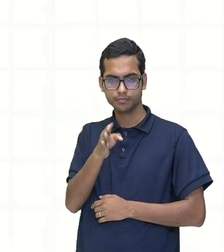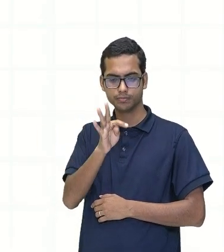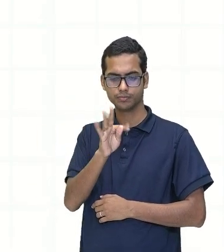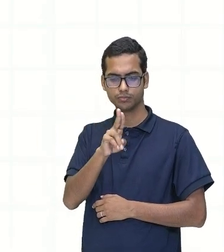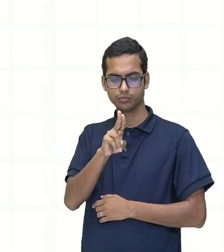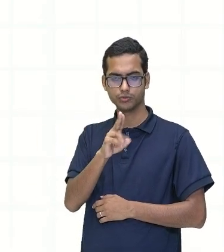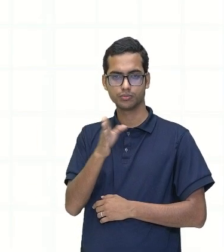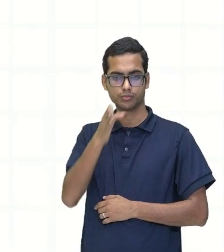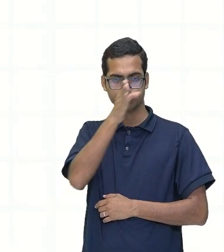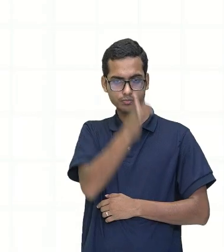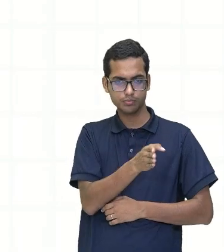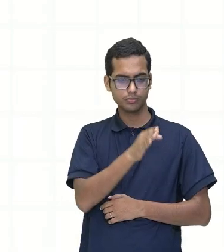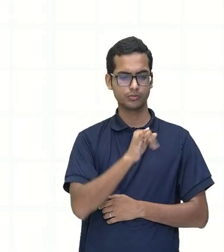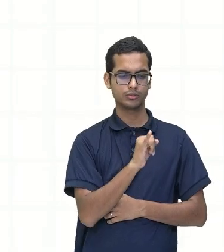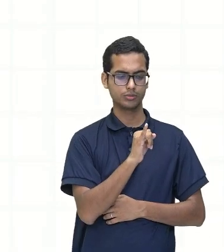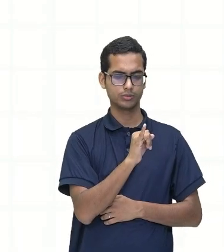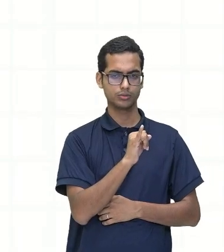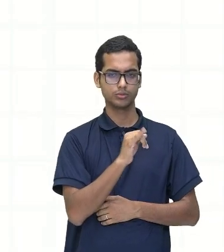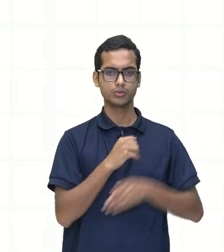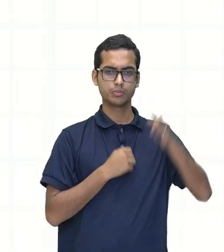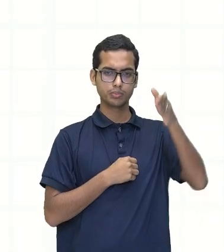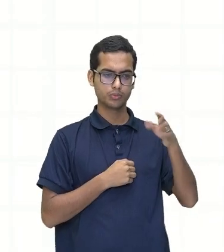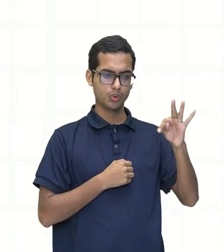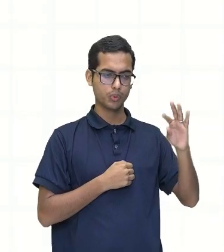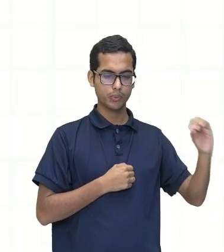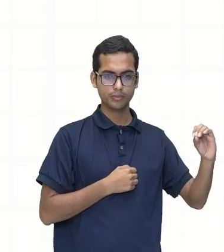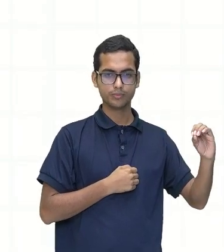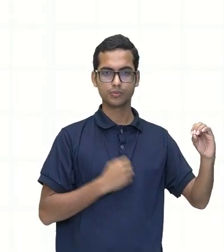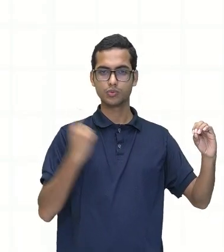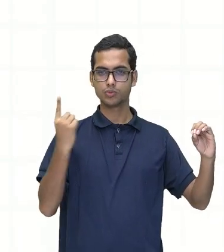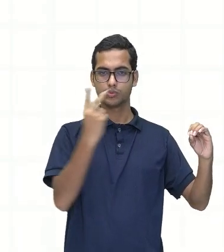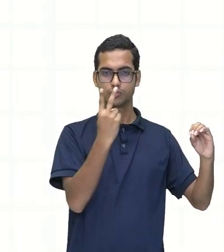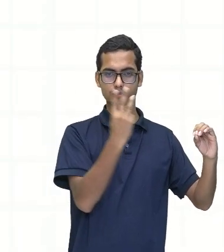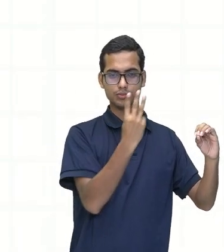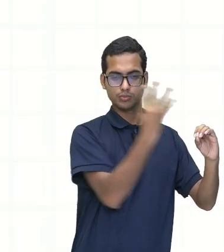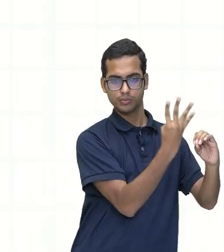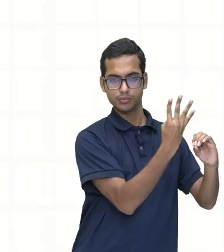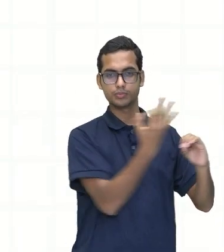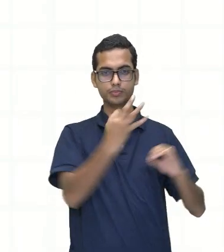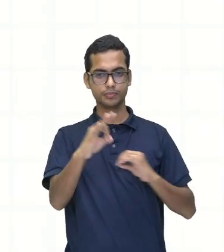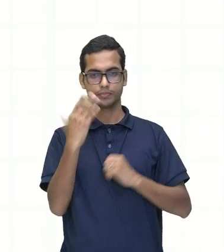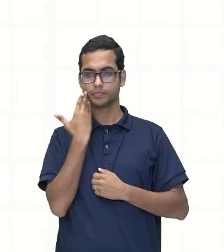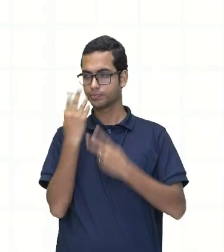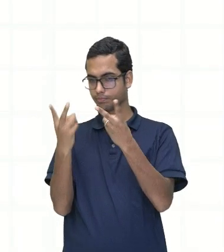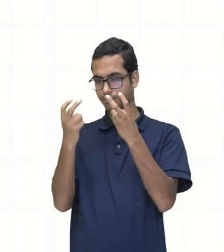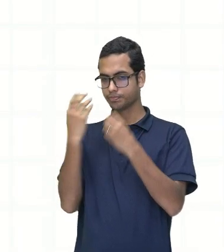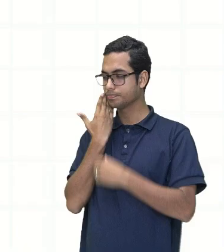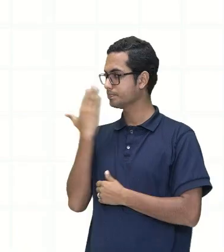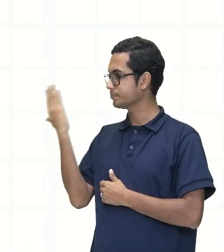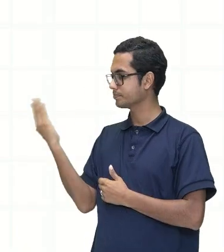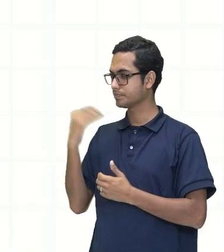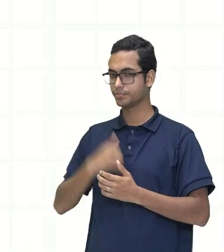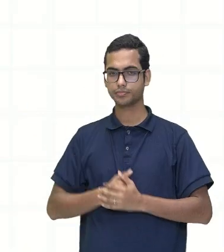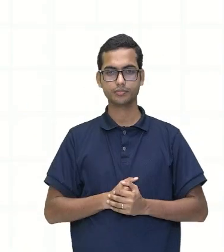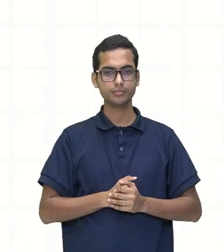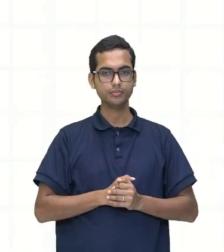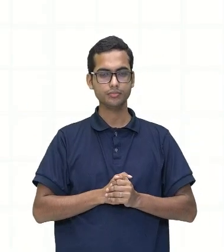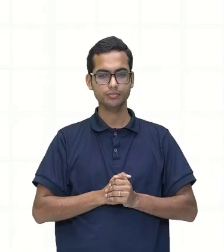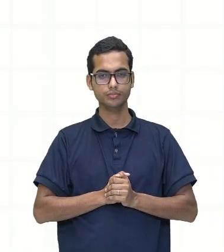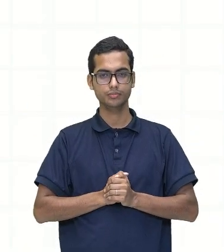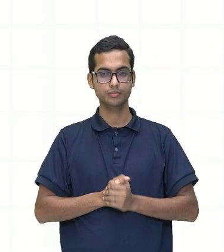gratuito o correto, tá? Gratuito, ó, tuito, é junto. Agora, olha, vamos fazer a